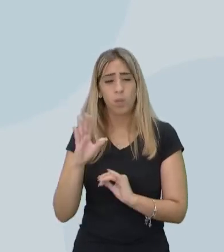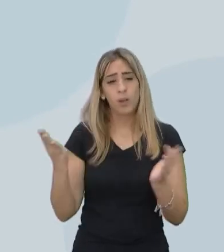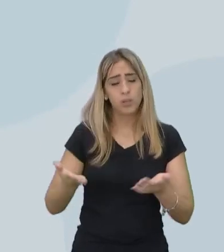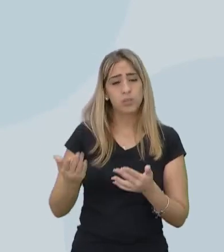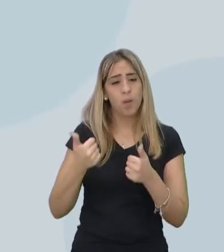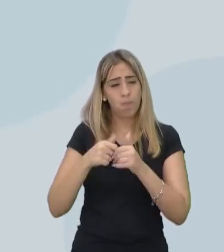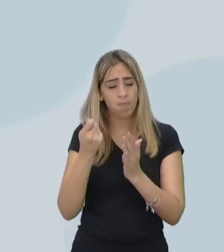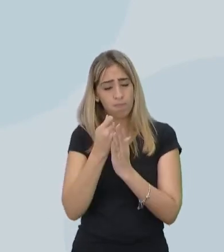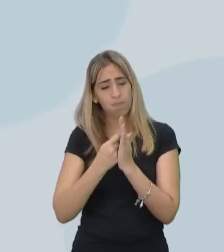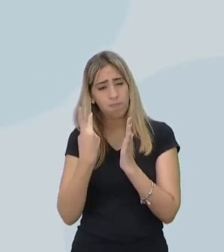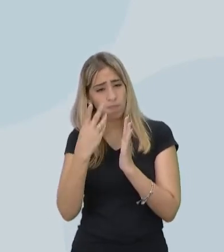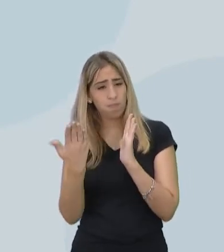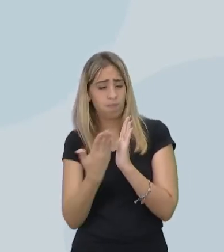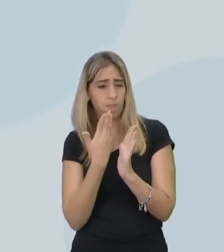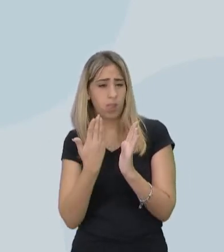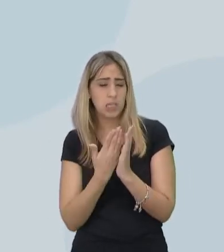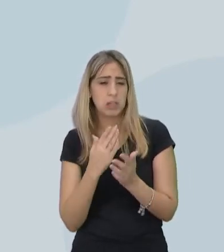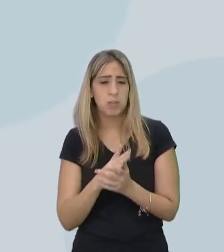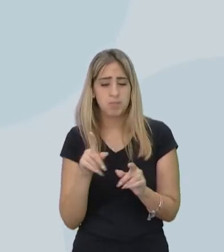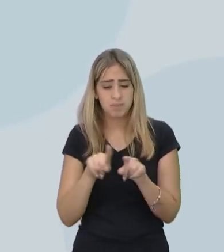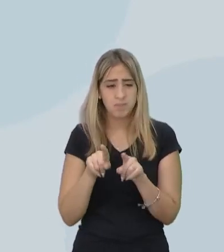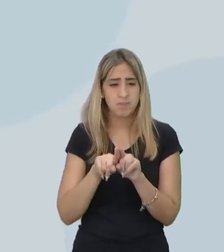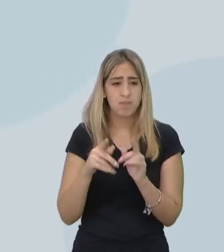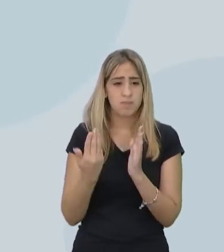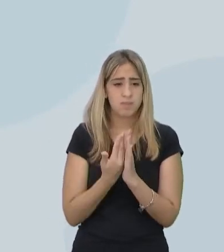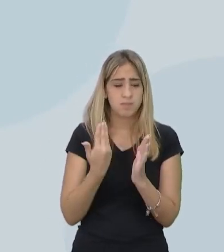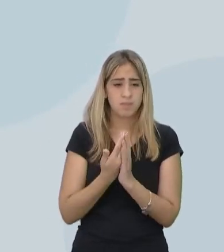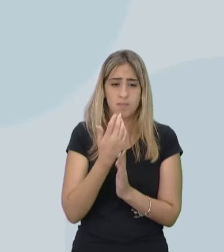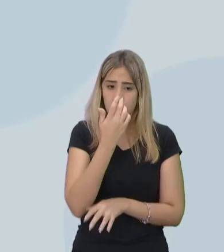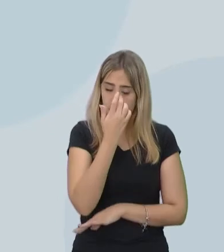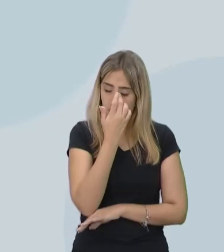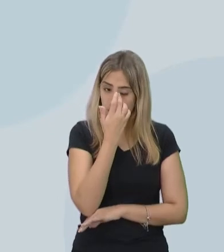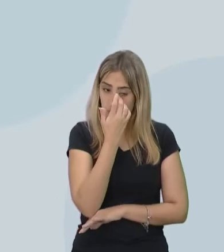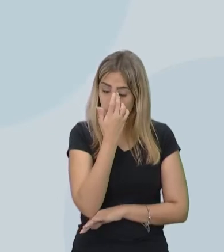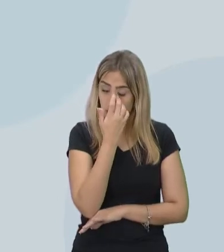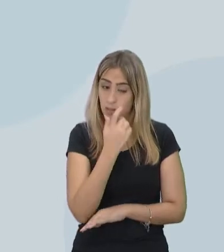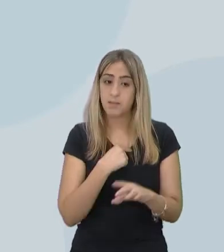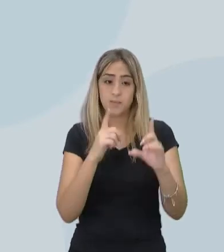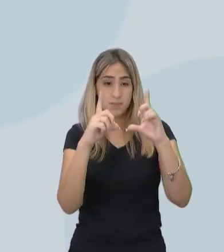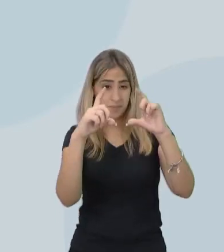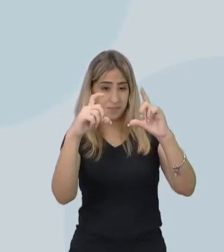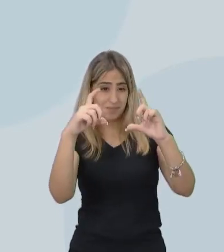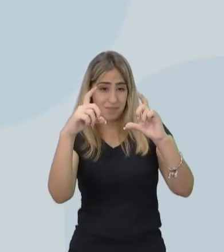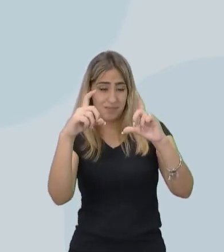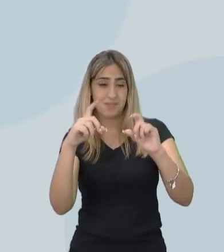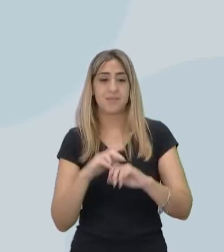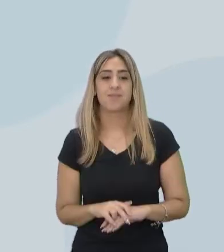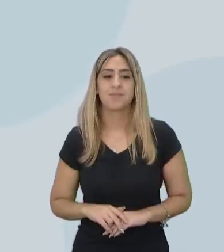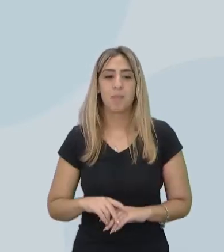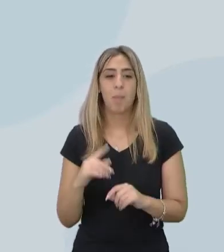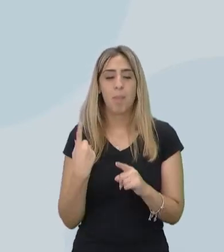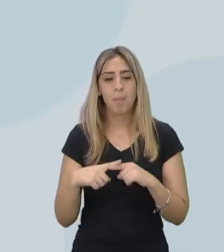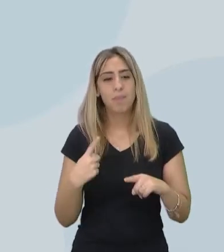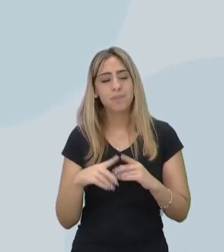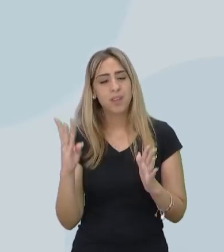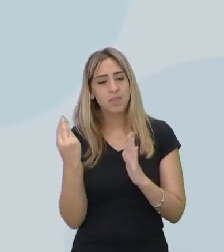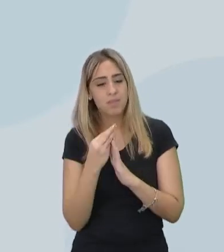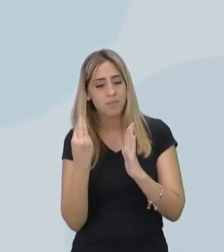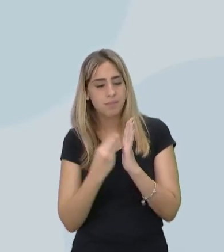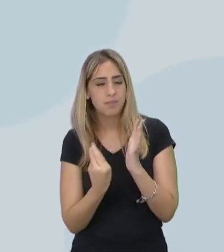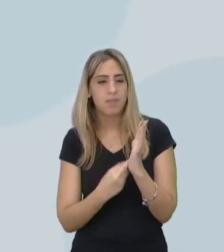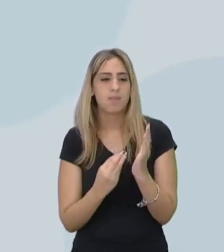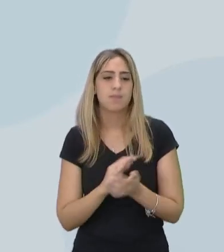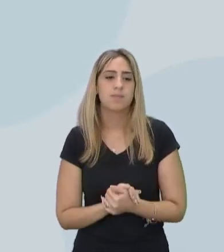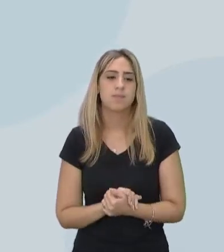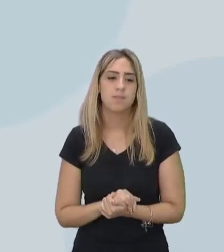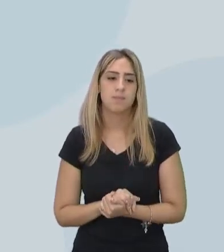você tá anotando no seu caderno. Você também, Mara, já escreve no seu diário de bordo também. Eu vou tirar foto da tela. É isso mesmo, tirar um print da